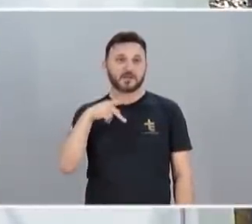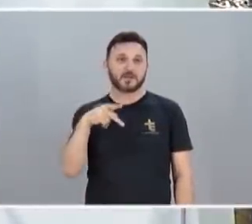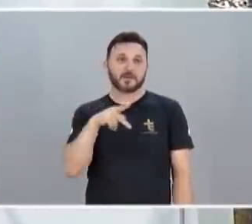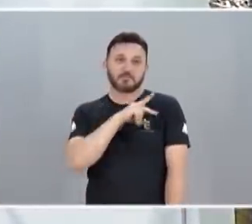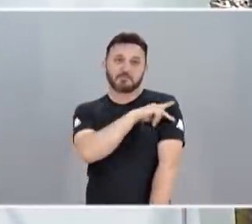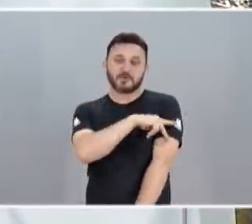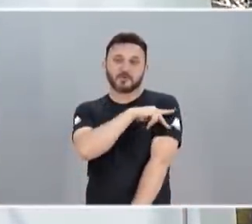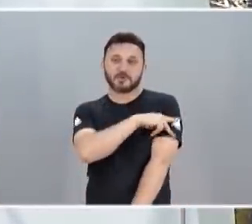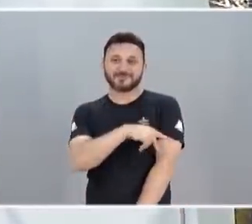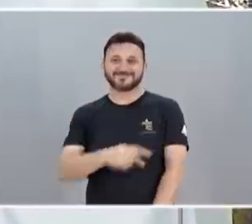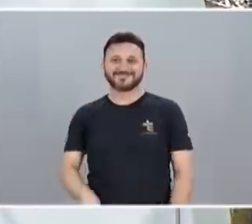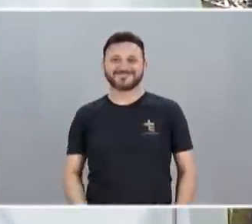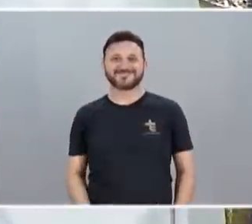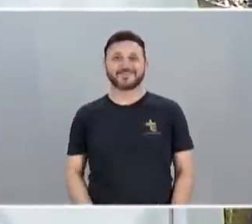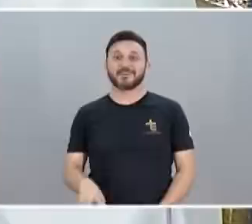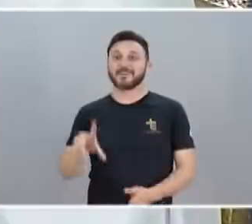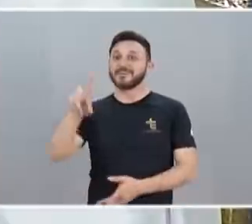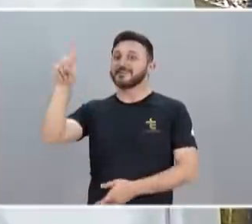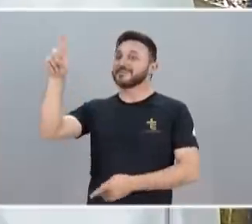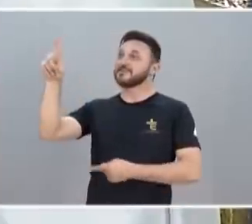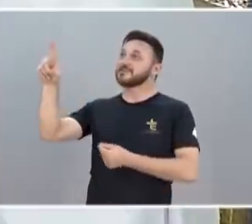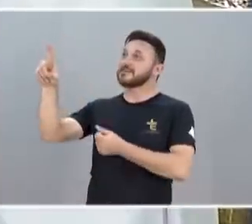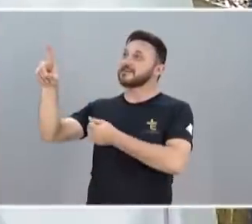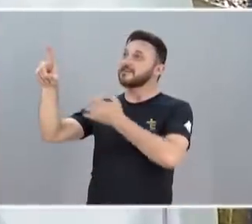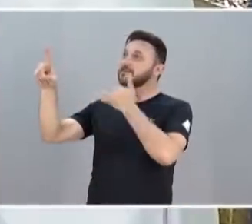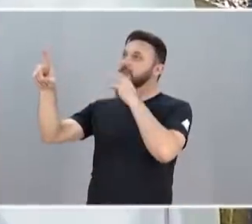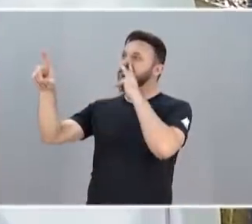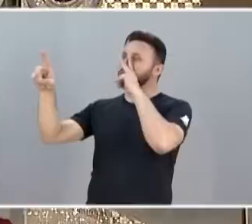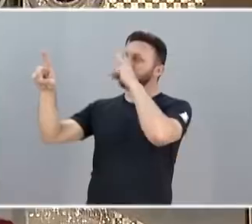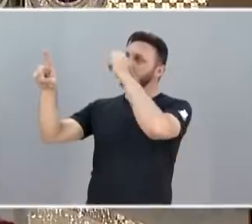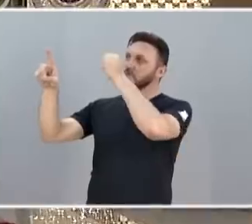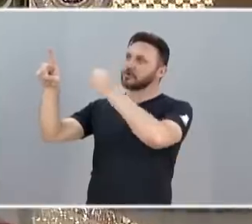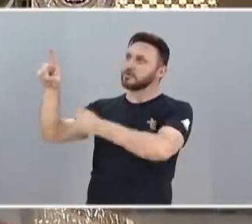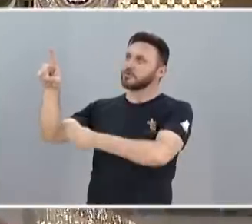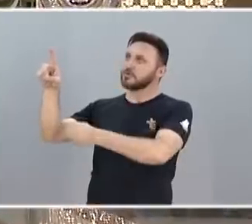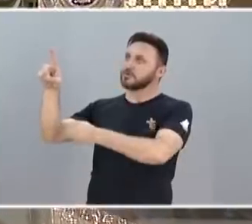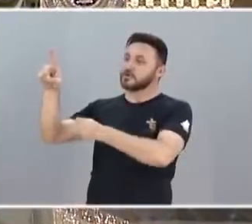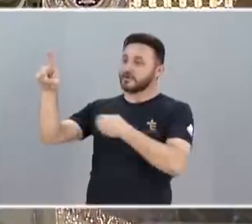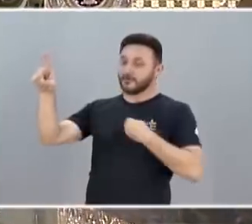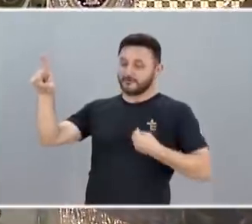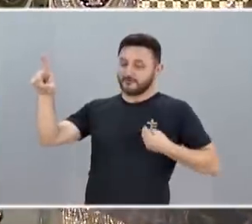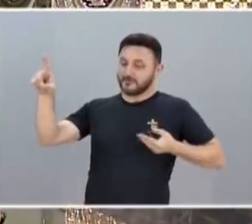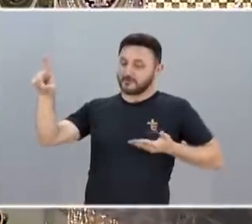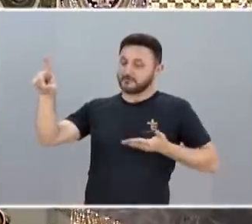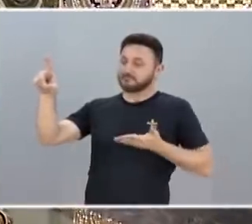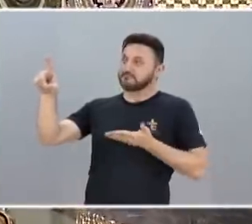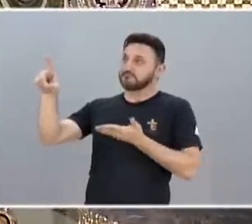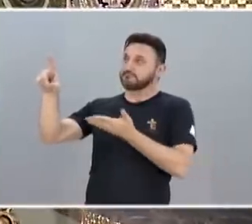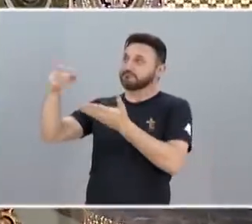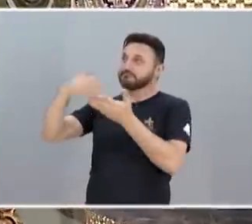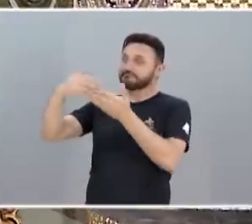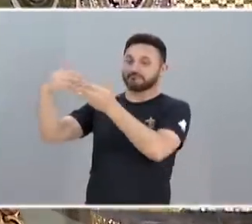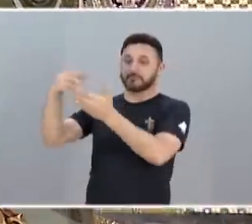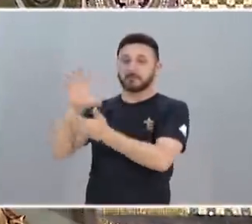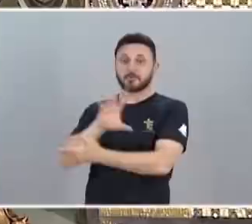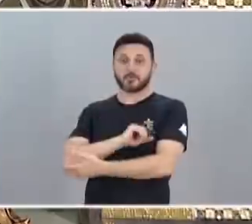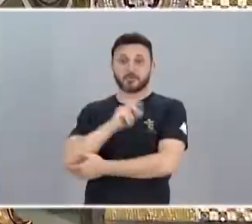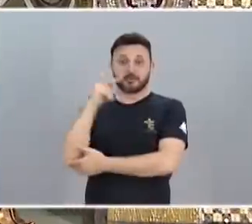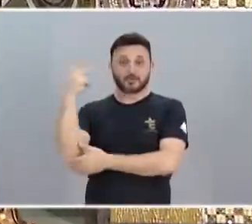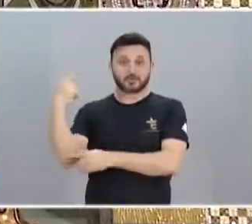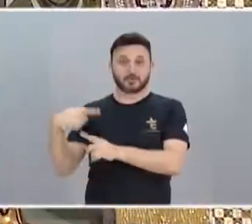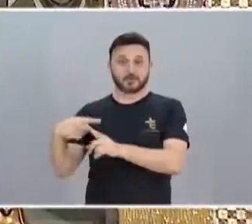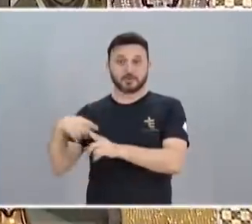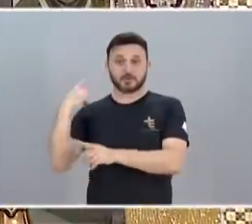Deus eterno e todo-poderoso, dirigi a nossa vida segundo o vosso amor, para